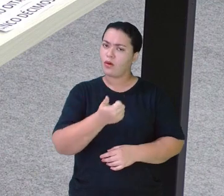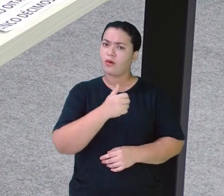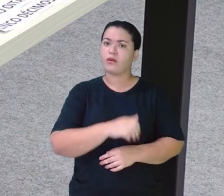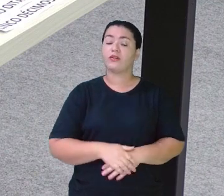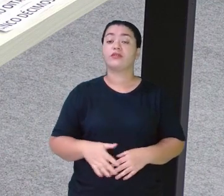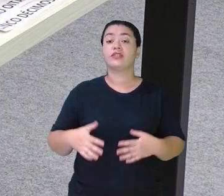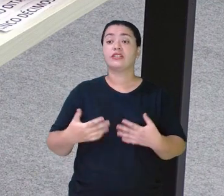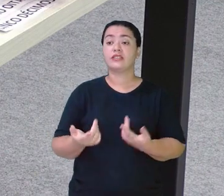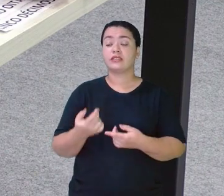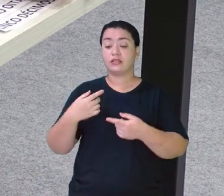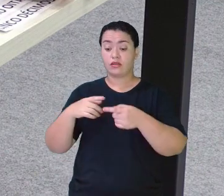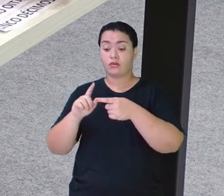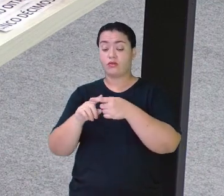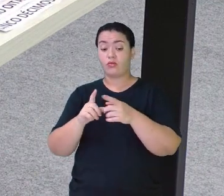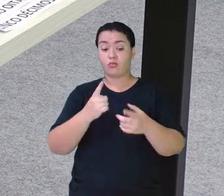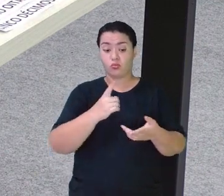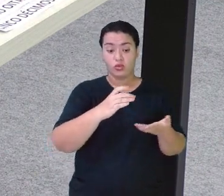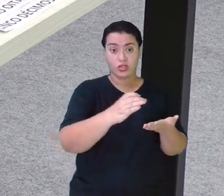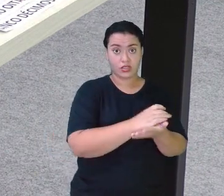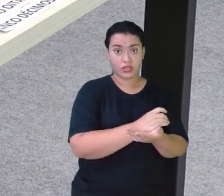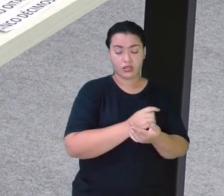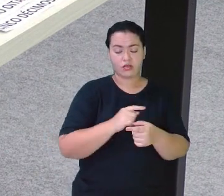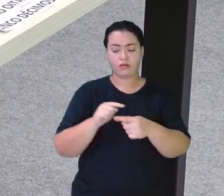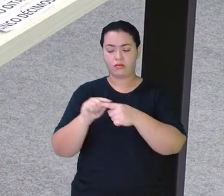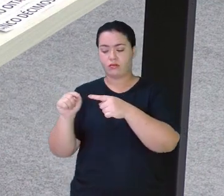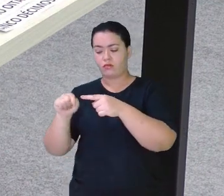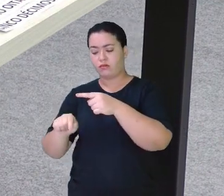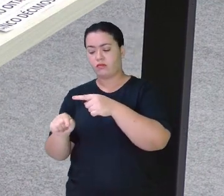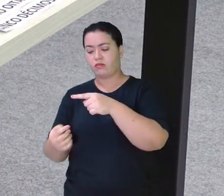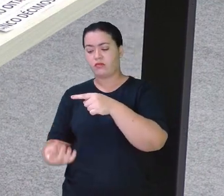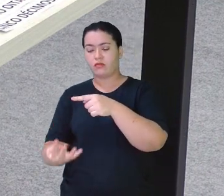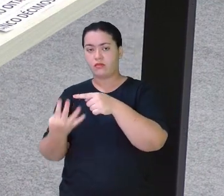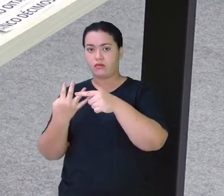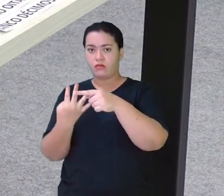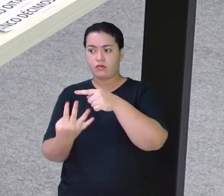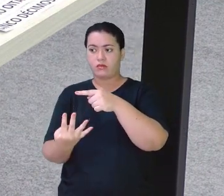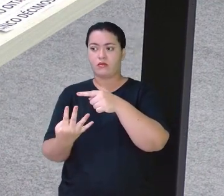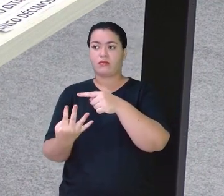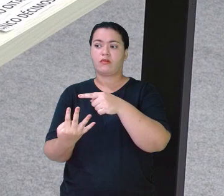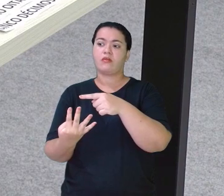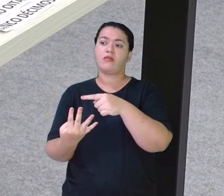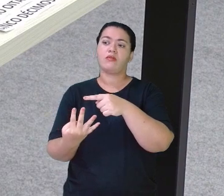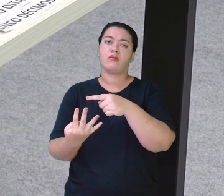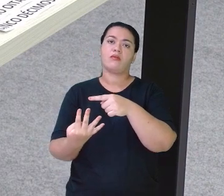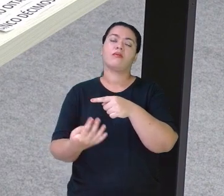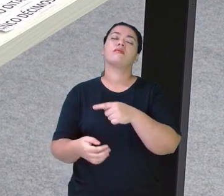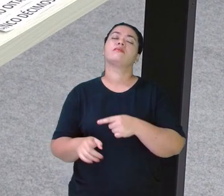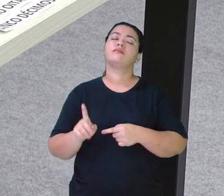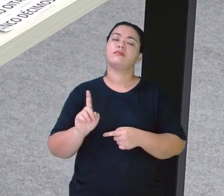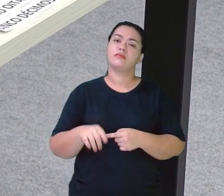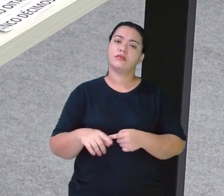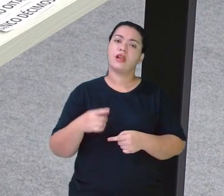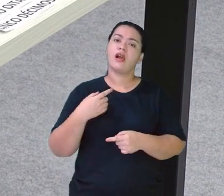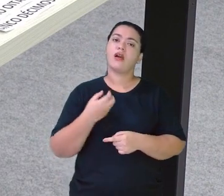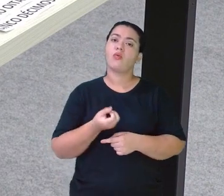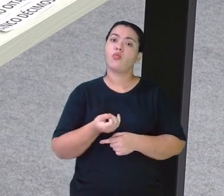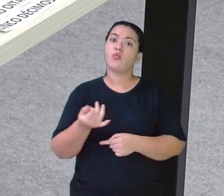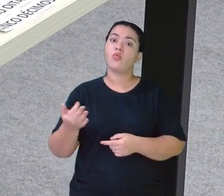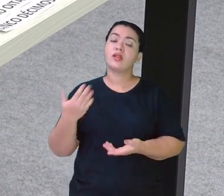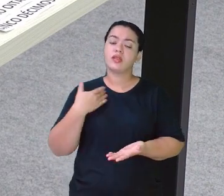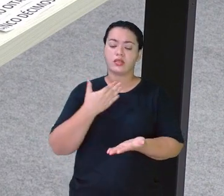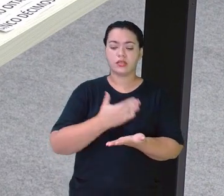dividir o meu inteiro em 4 partes, o número que eu vou colocar embaixo na fração é justamente a quantidade